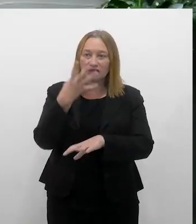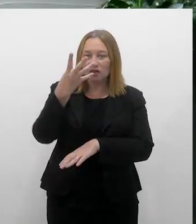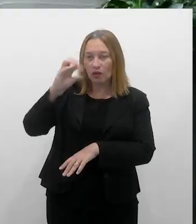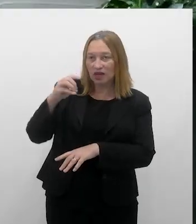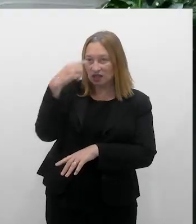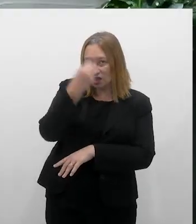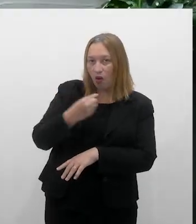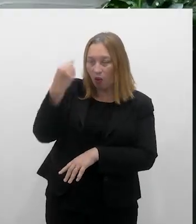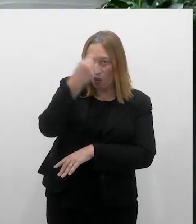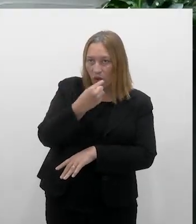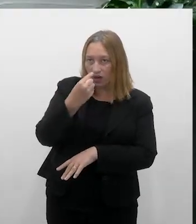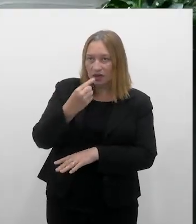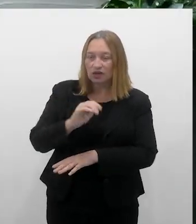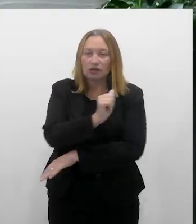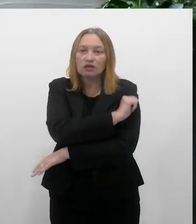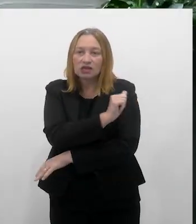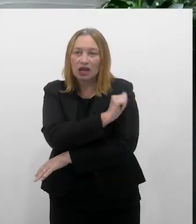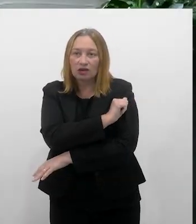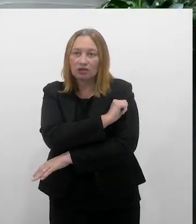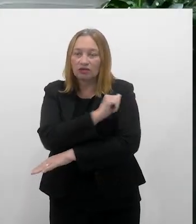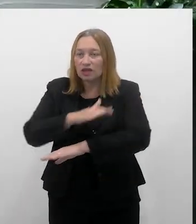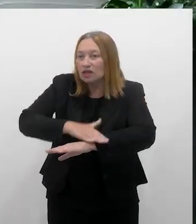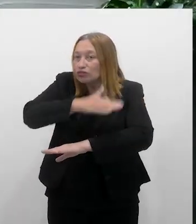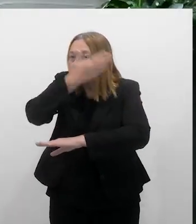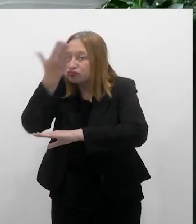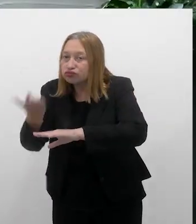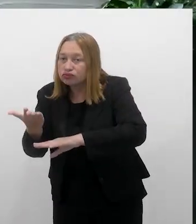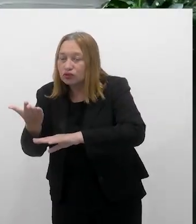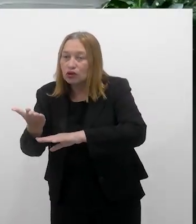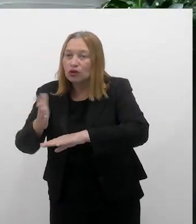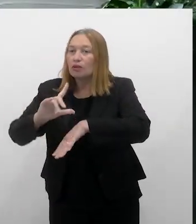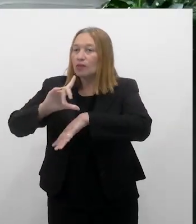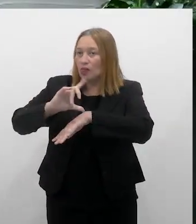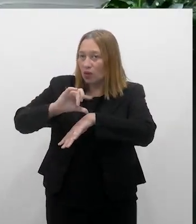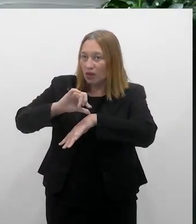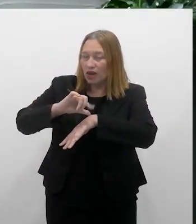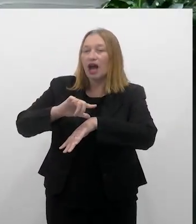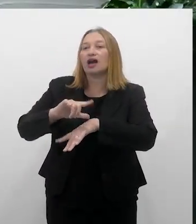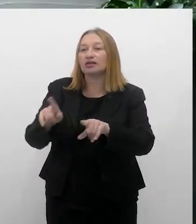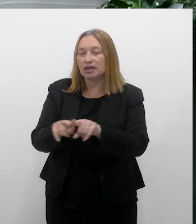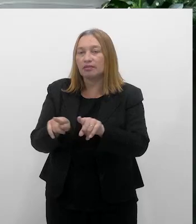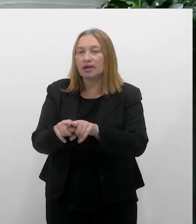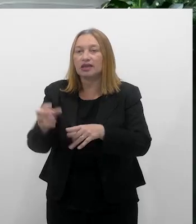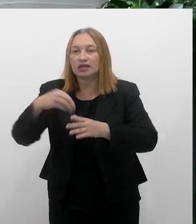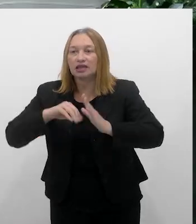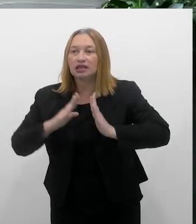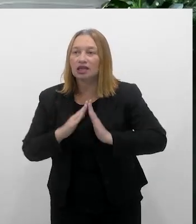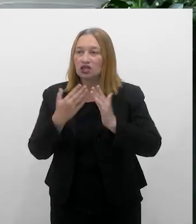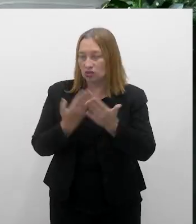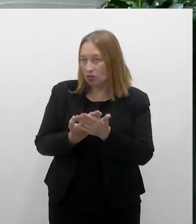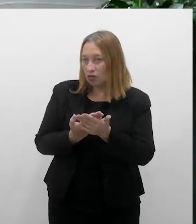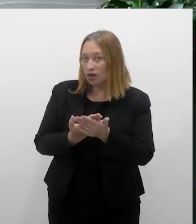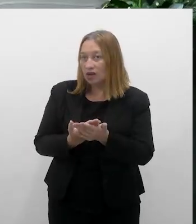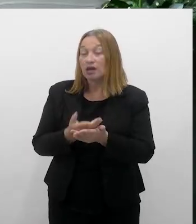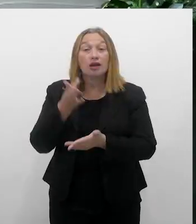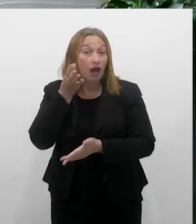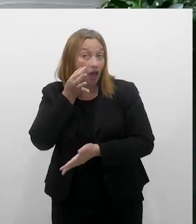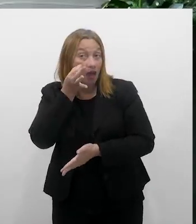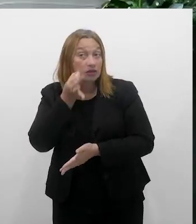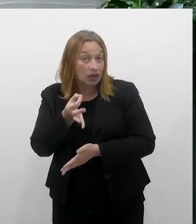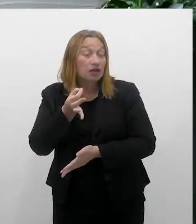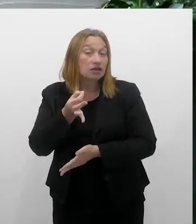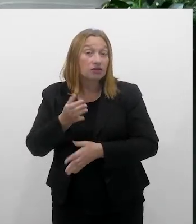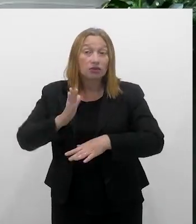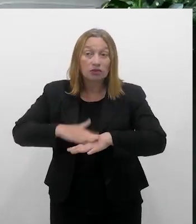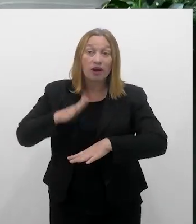educação de 40 horas, 40 horas. O estudante fica integralmente, em horário integral também nas escolas. Que é uma coisa